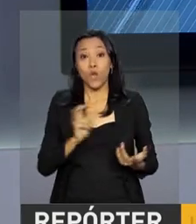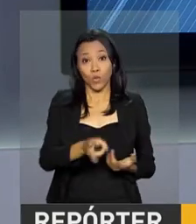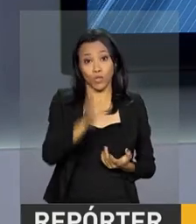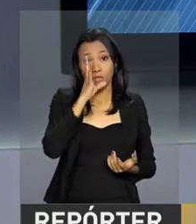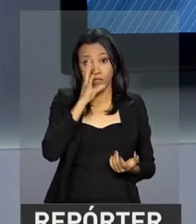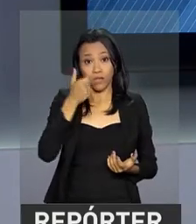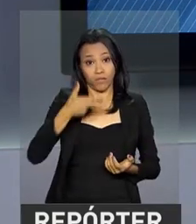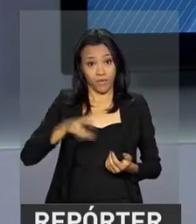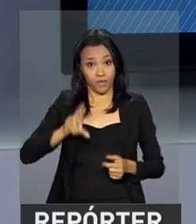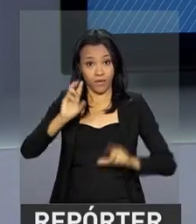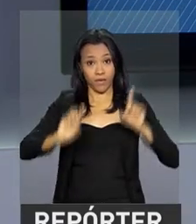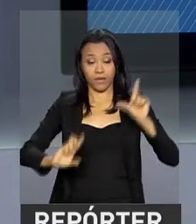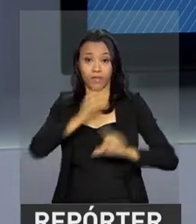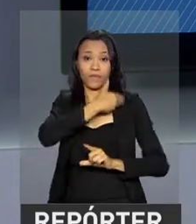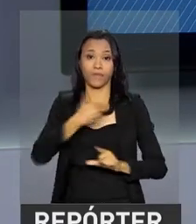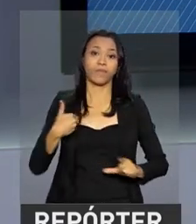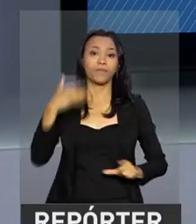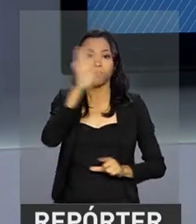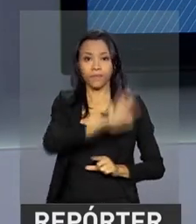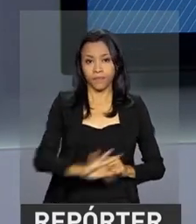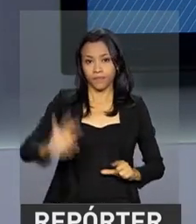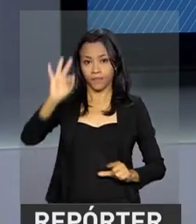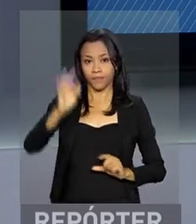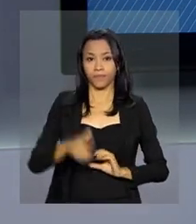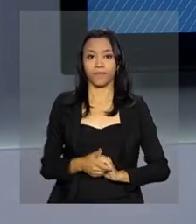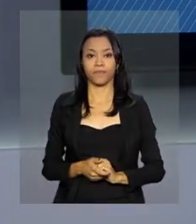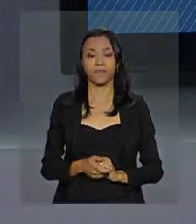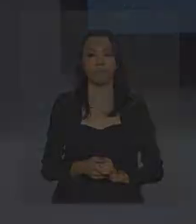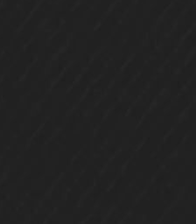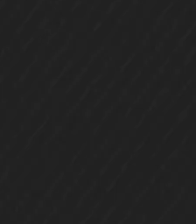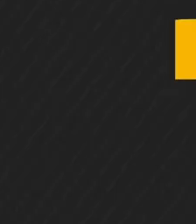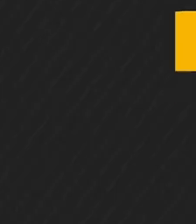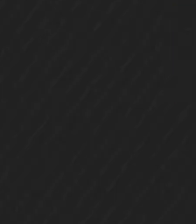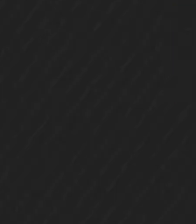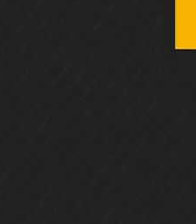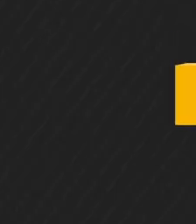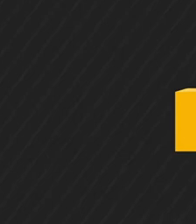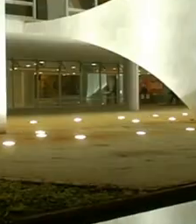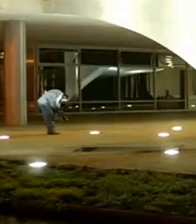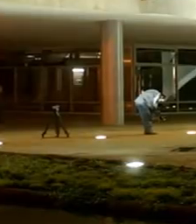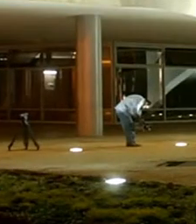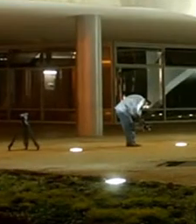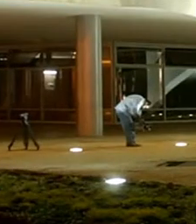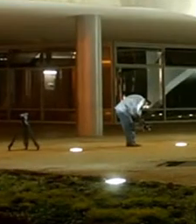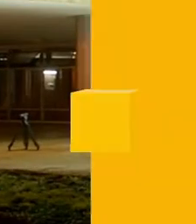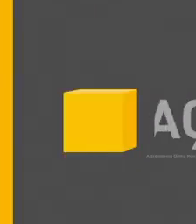Continue com a gente na NBR, a TV do Governo Federal. We'll be right back.